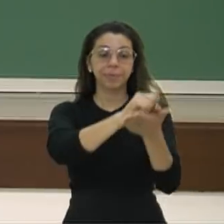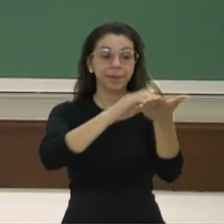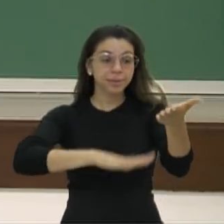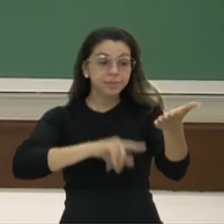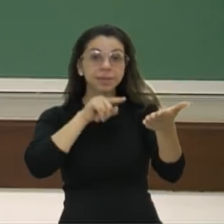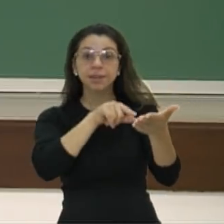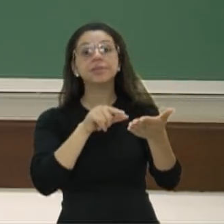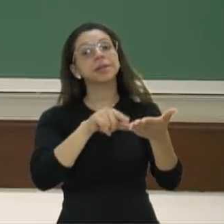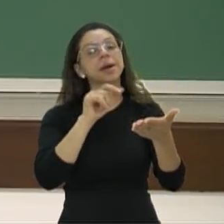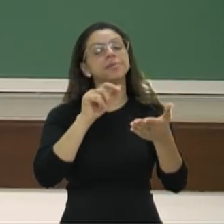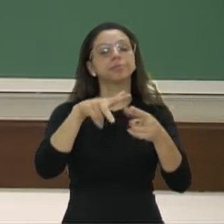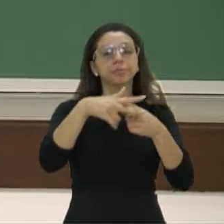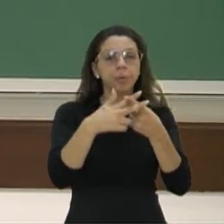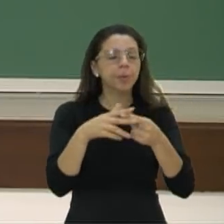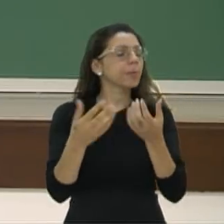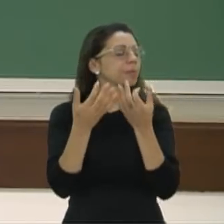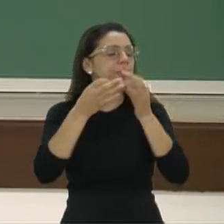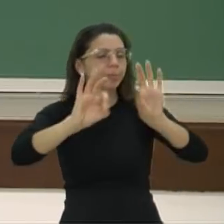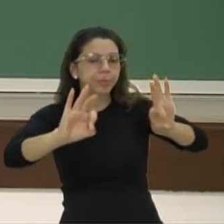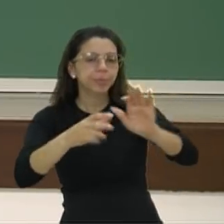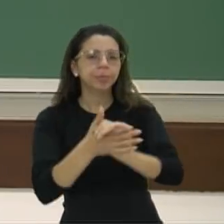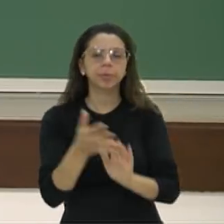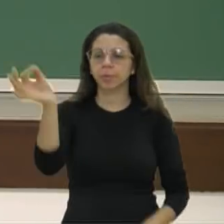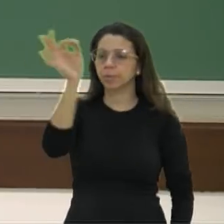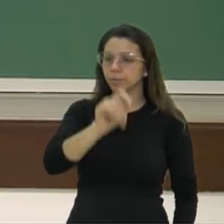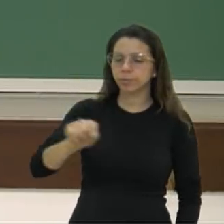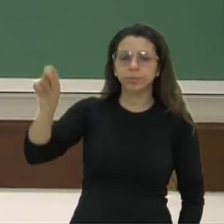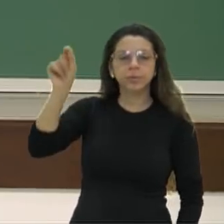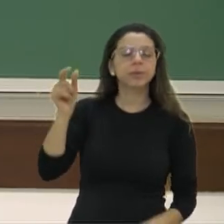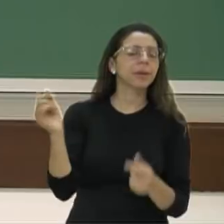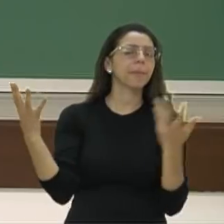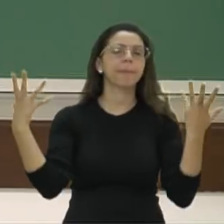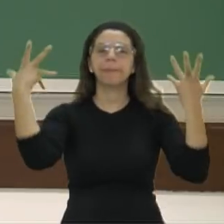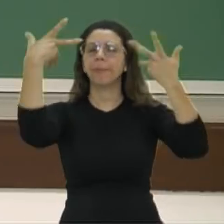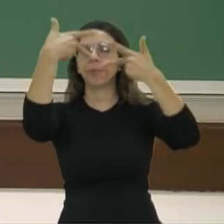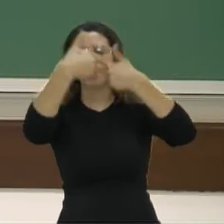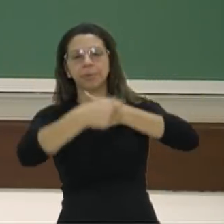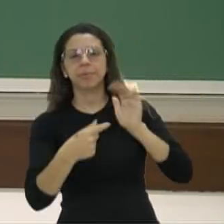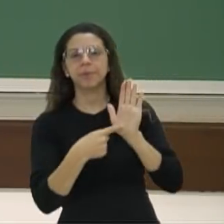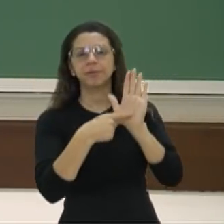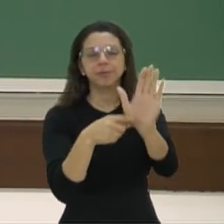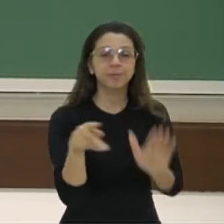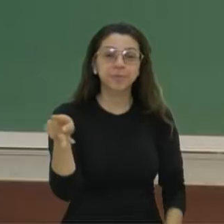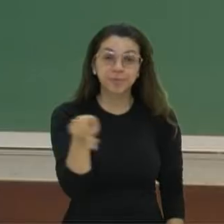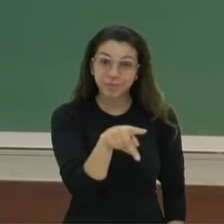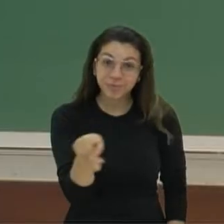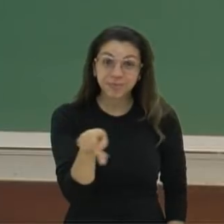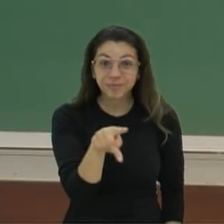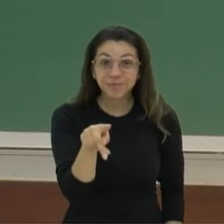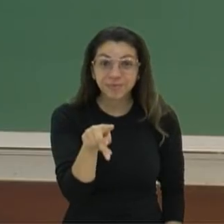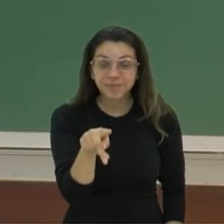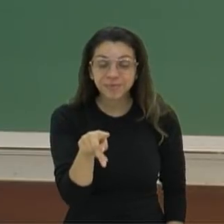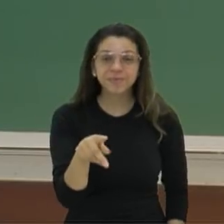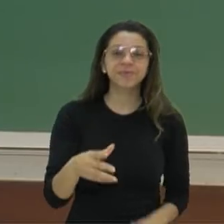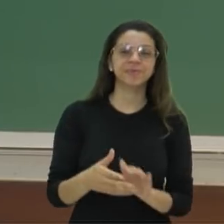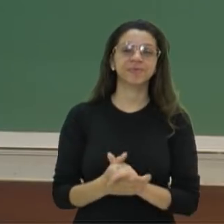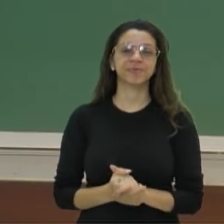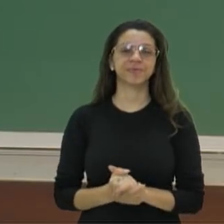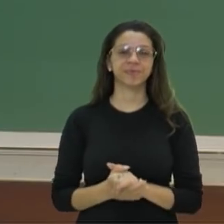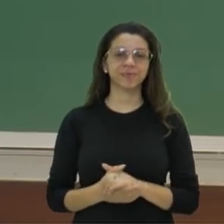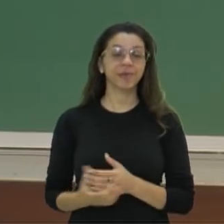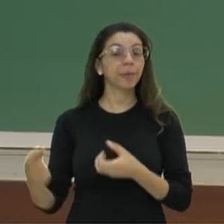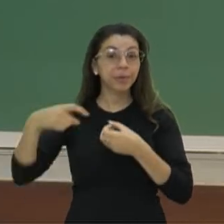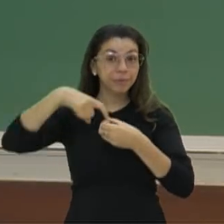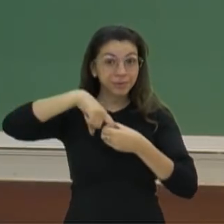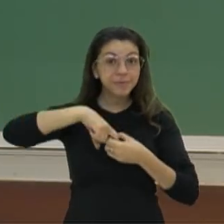Exercício corrigido, ótimo, colocou certo, vai estar bem bonitinho para você mostrar para o seu professor, para a sua professora quando